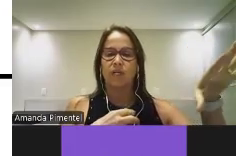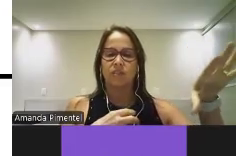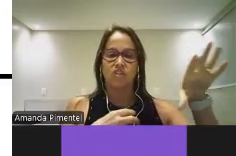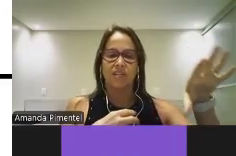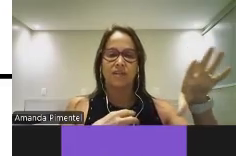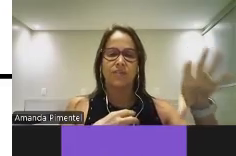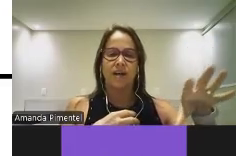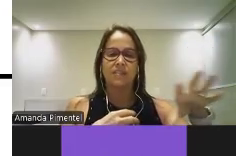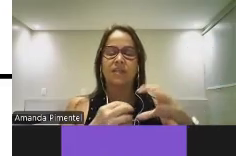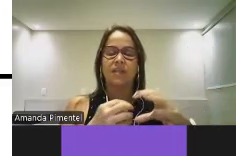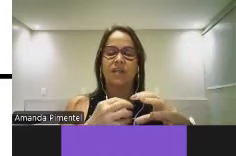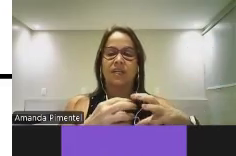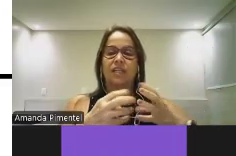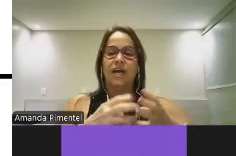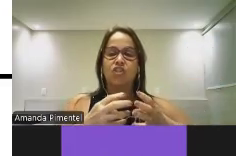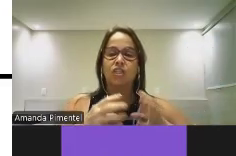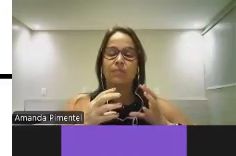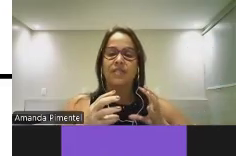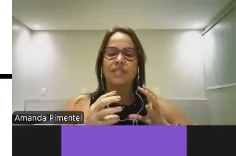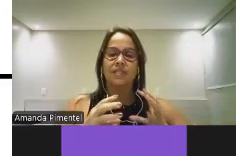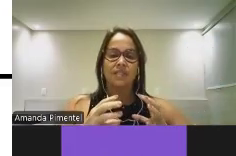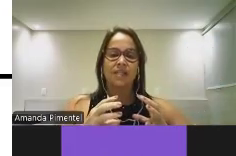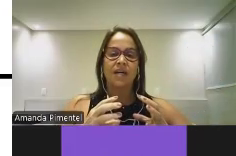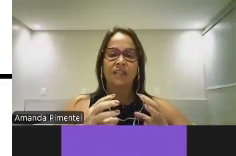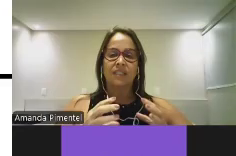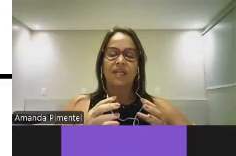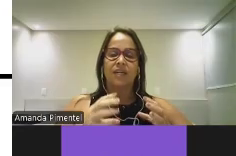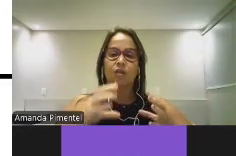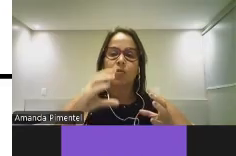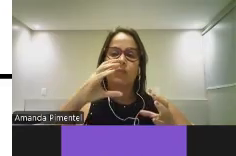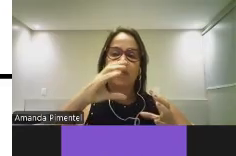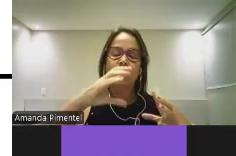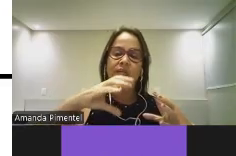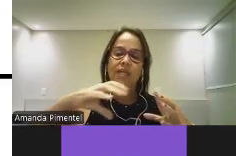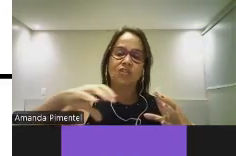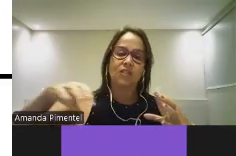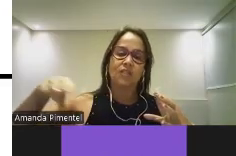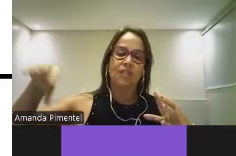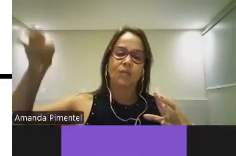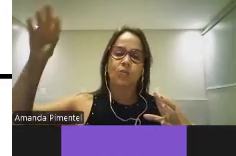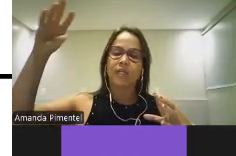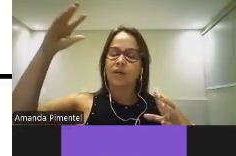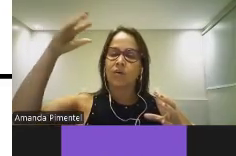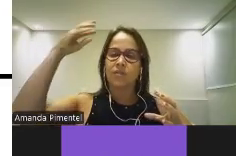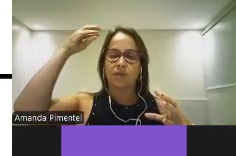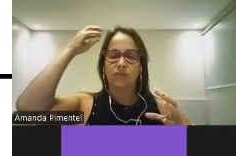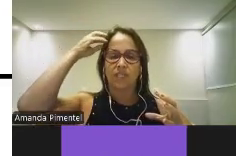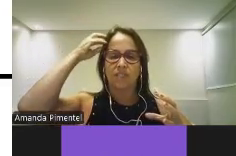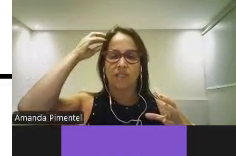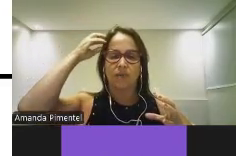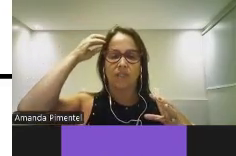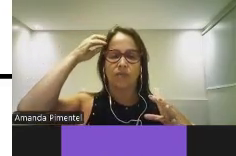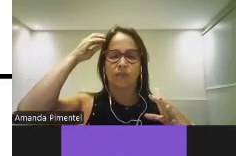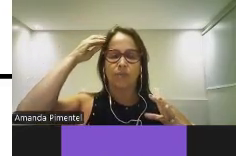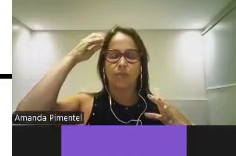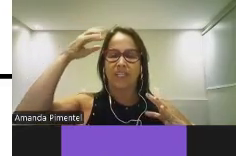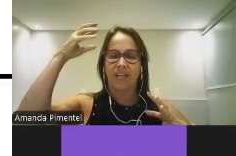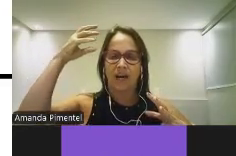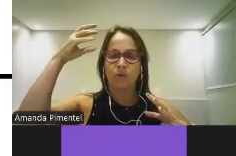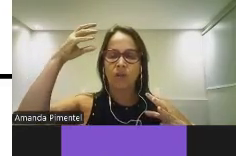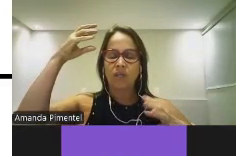são predominantes nessa fase. E a gente precisa ter, no momento em que a gente tem muita coisa acontecendo a